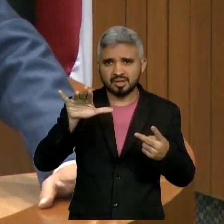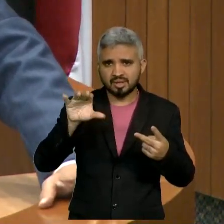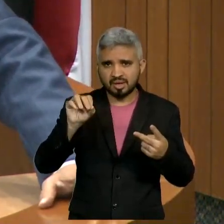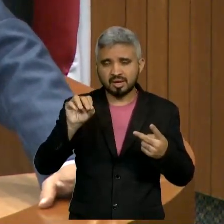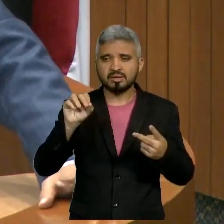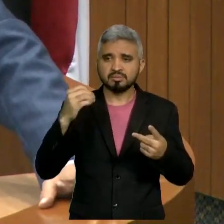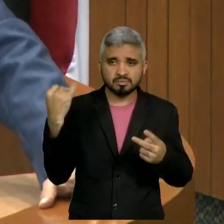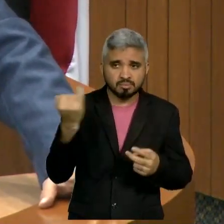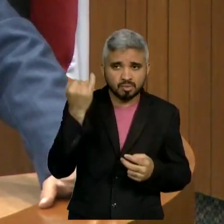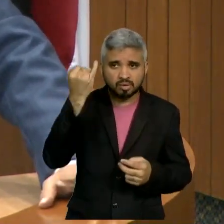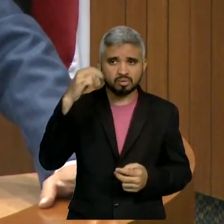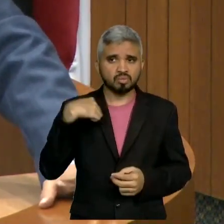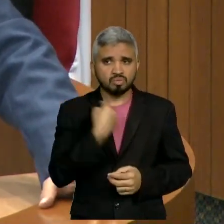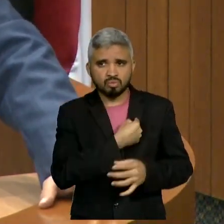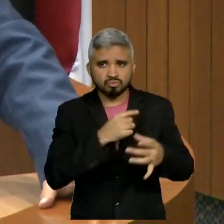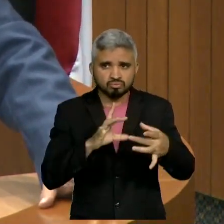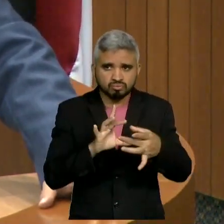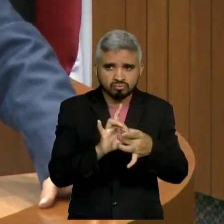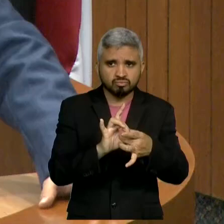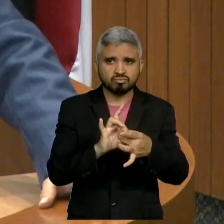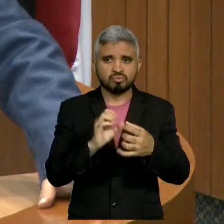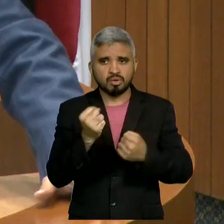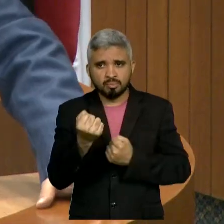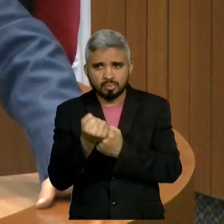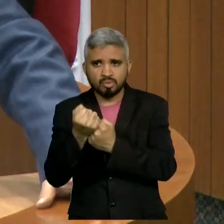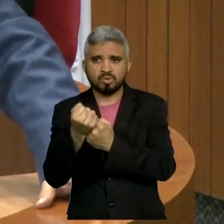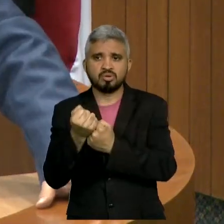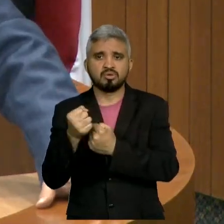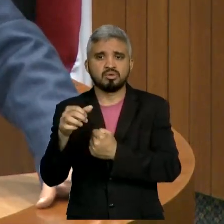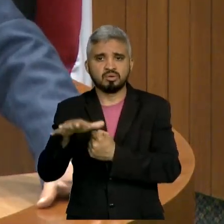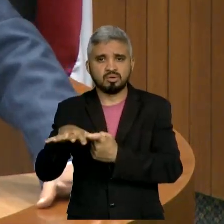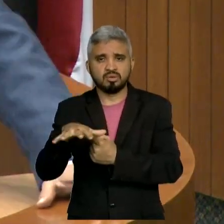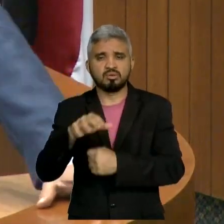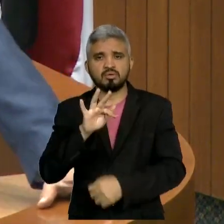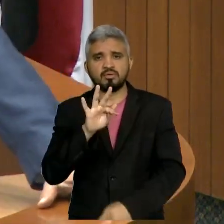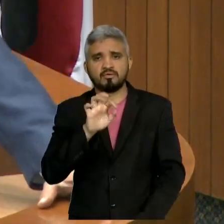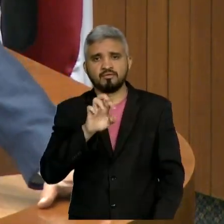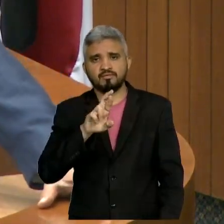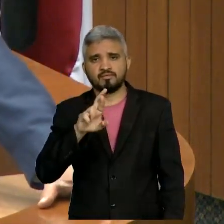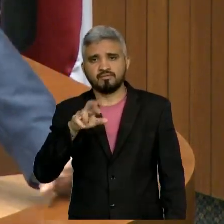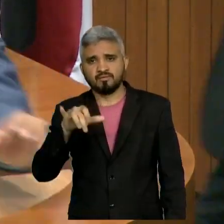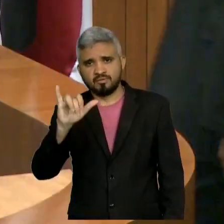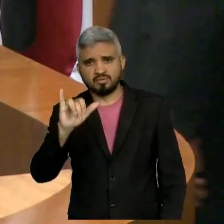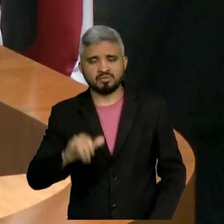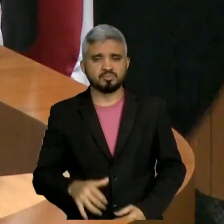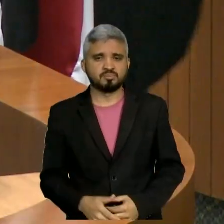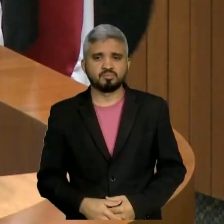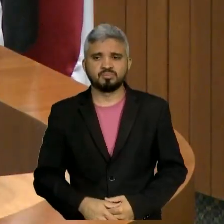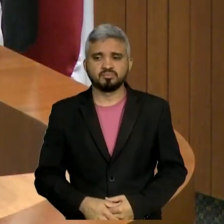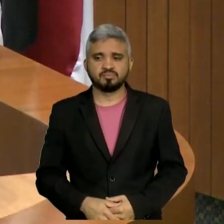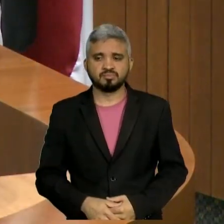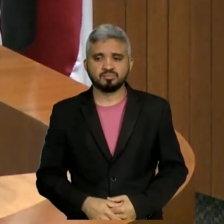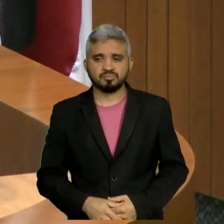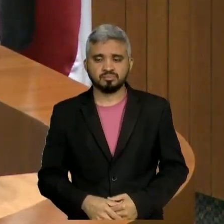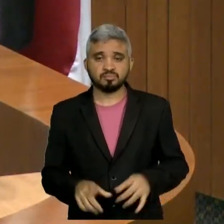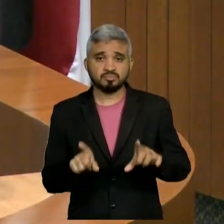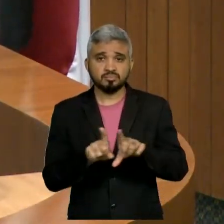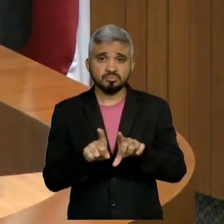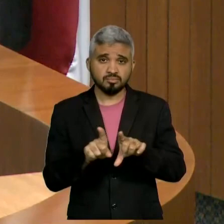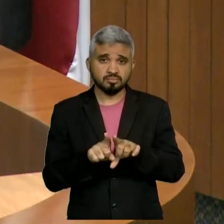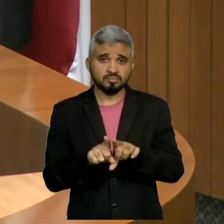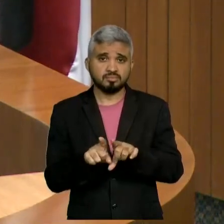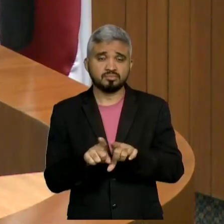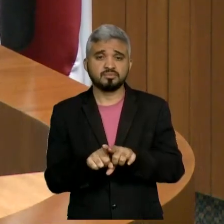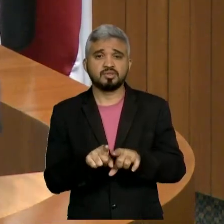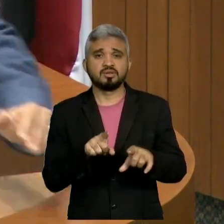que é o ferryboat. Faço também a mesma fala na direção da MA, deputada